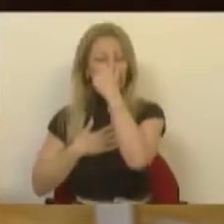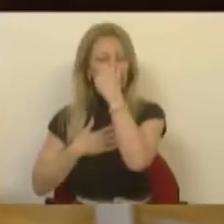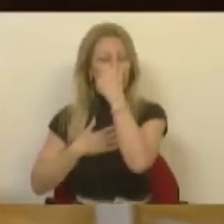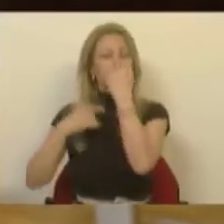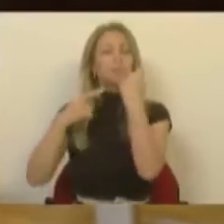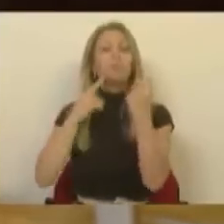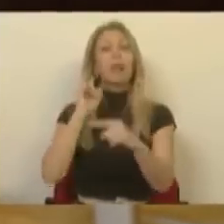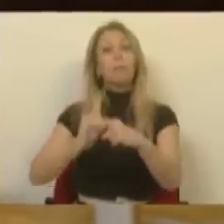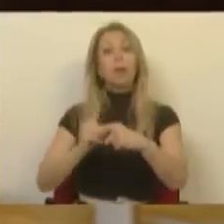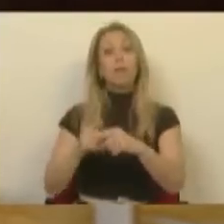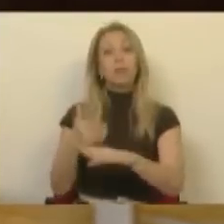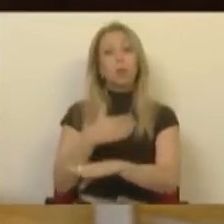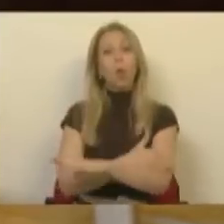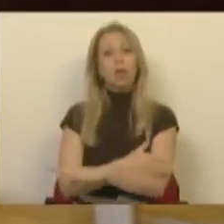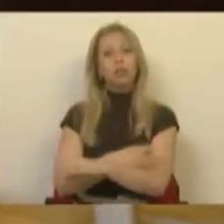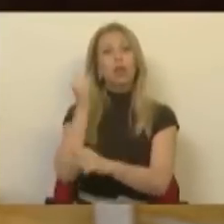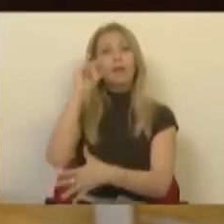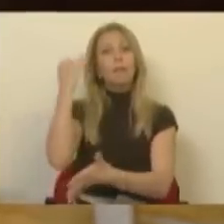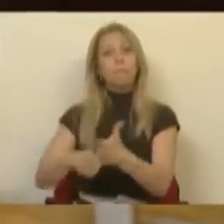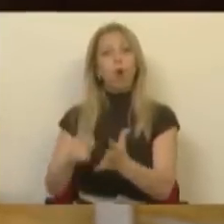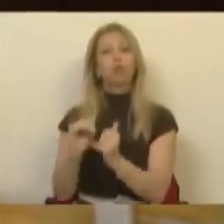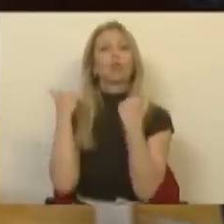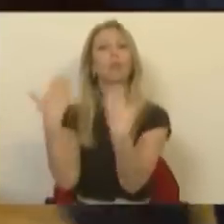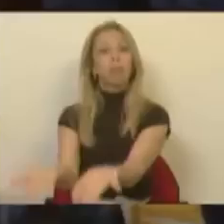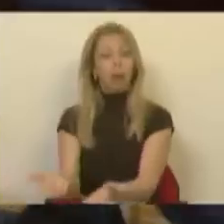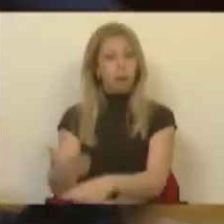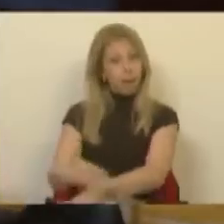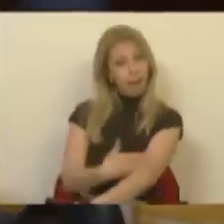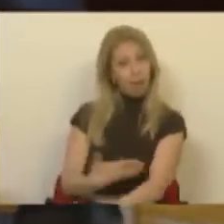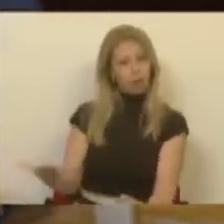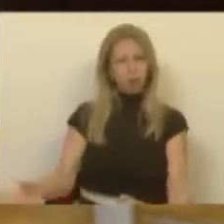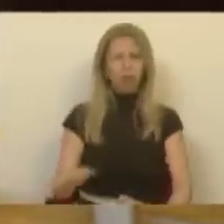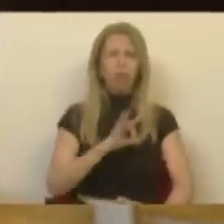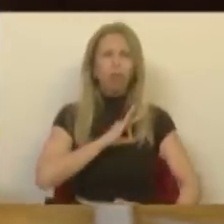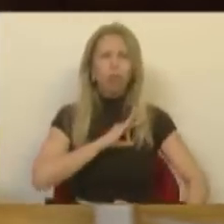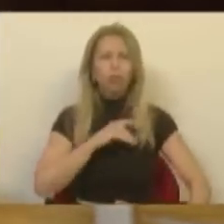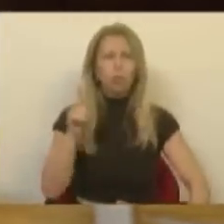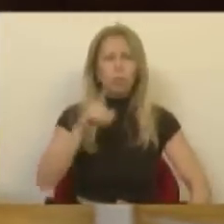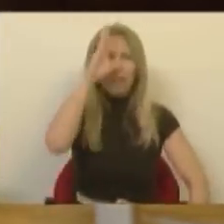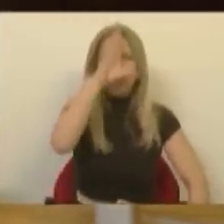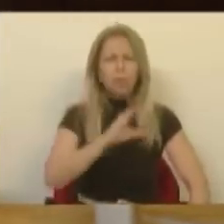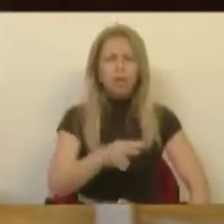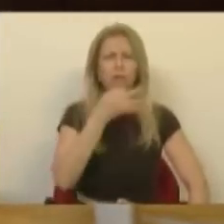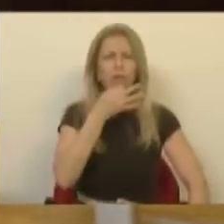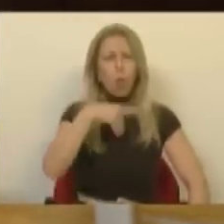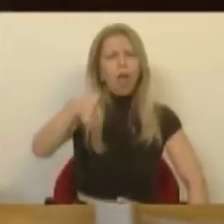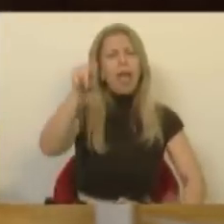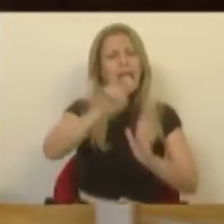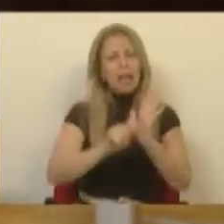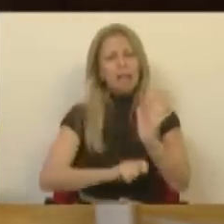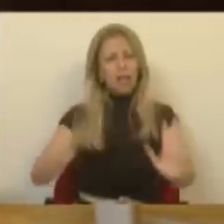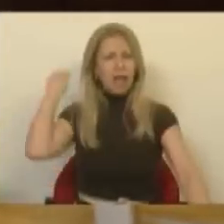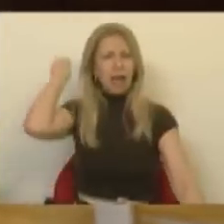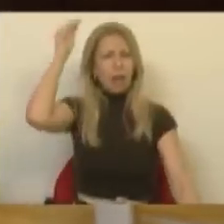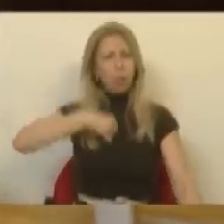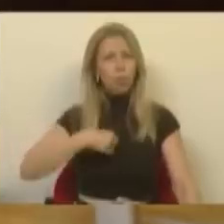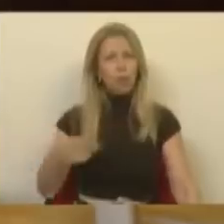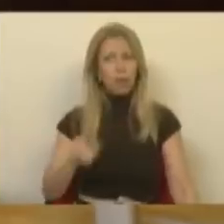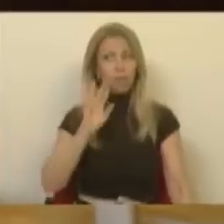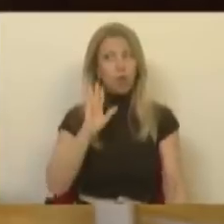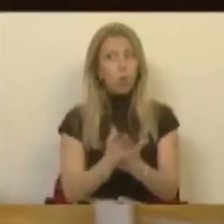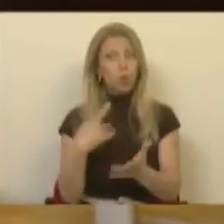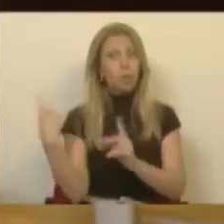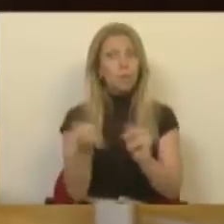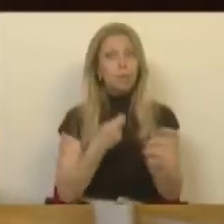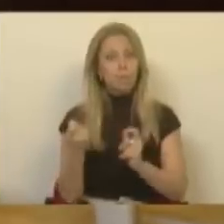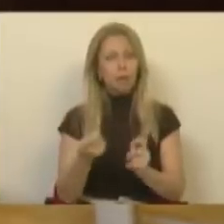dado benefícios de cariris fiscal o seu nisto falou que é tipo a republicana no último debate que aqui tivemos e eu pergunto se é